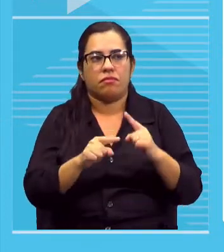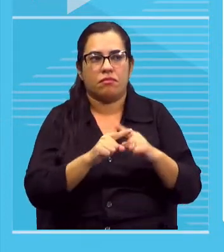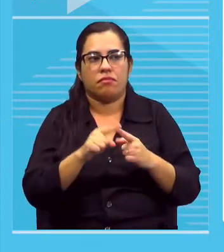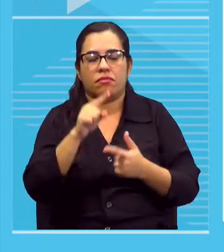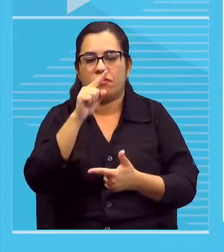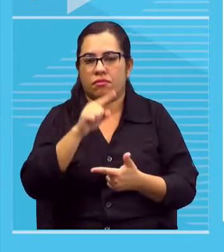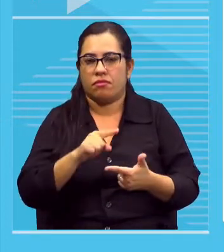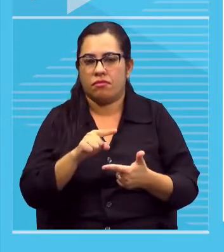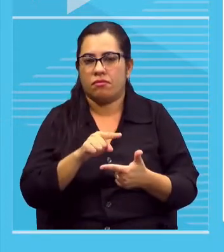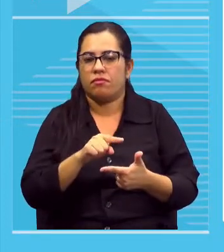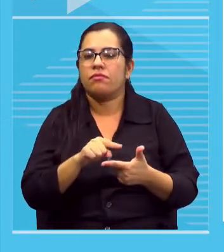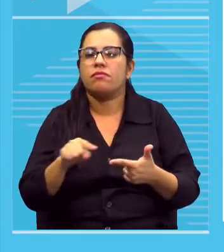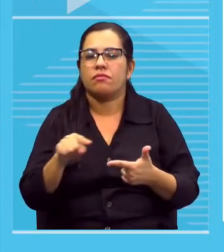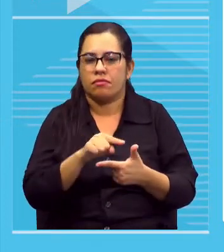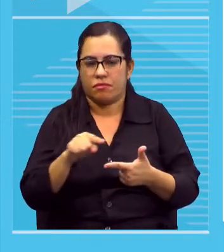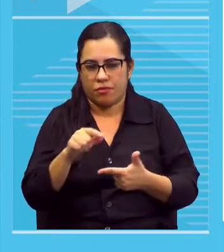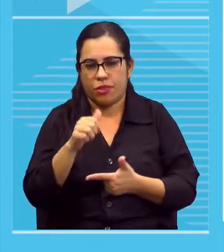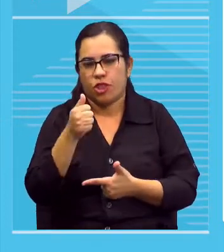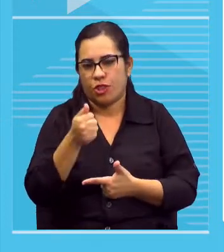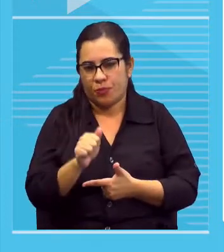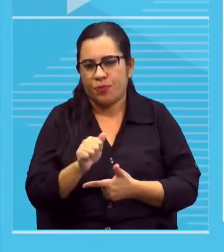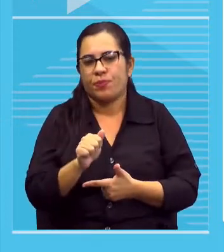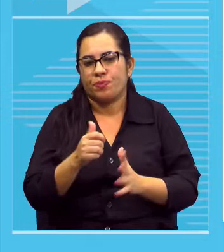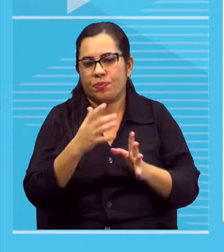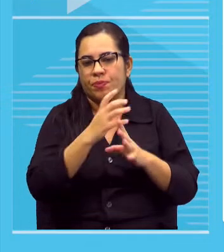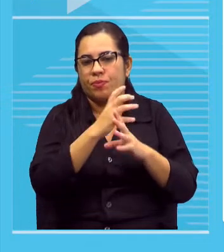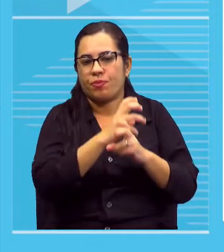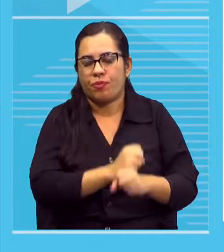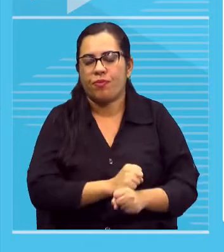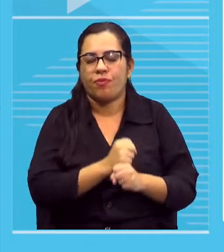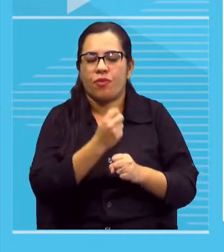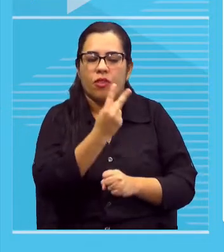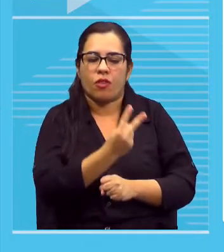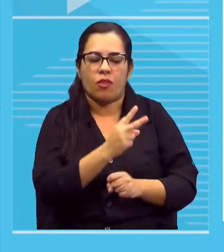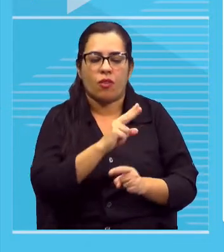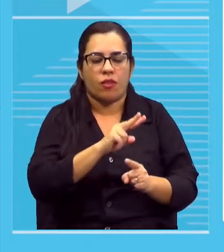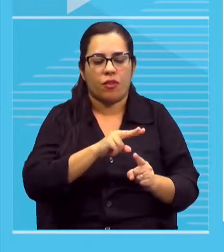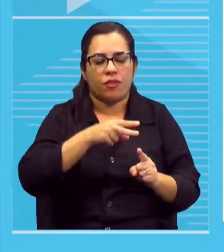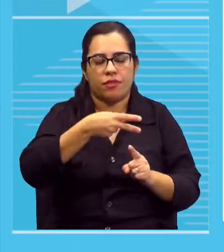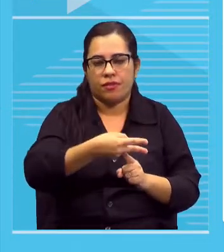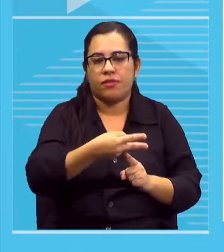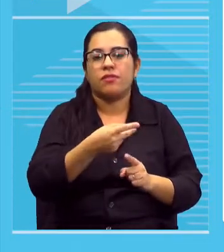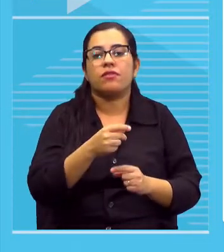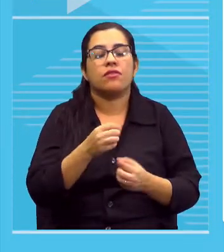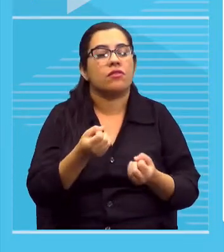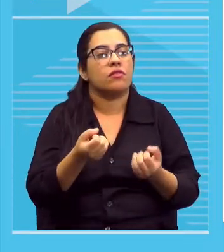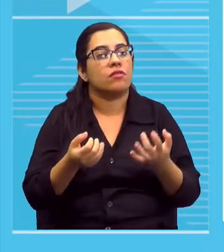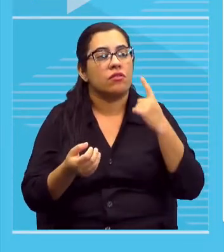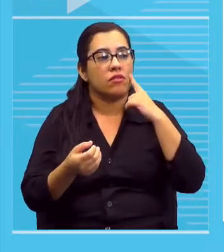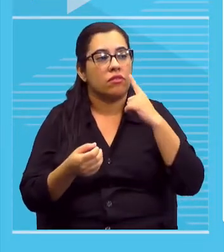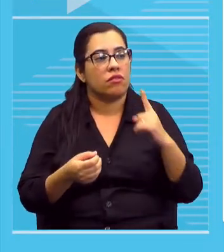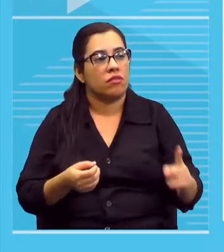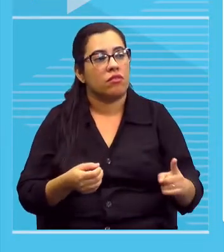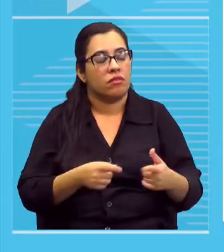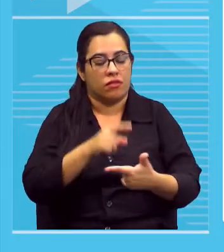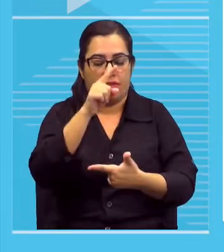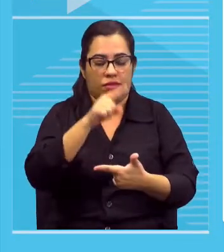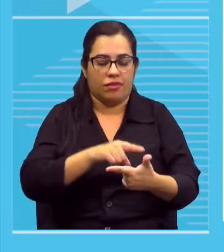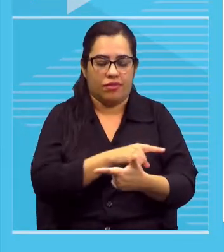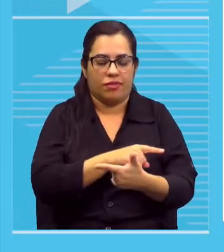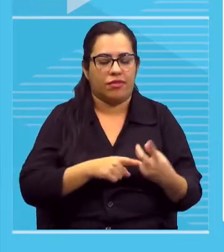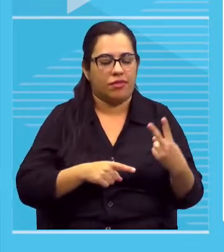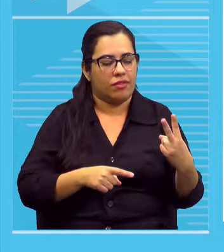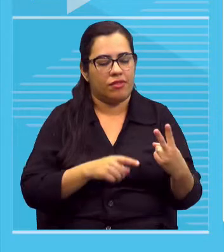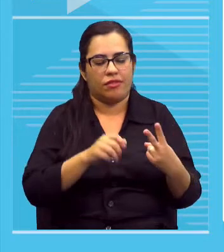seno de a vezes o cosseno de ar então somando é duas vezes né o duas alceno de